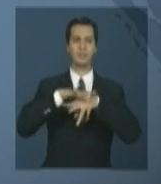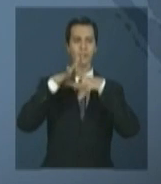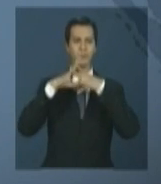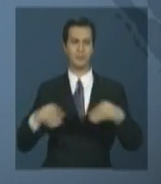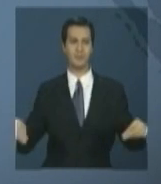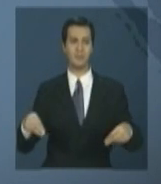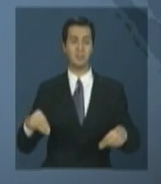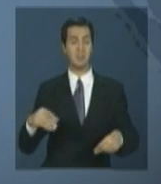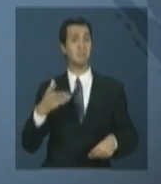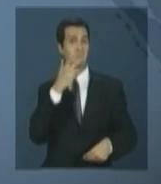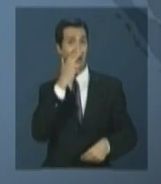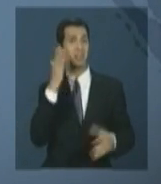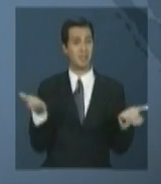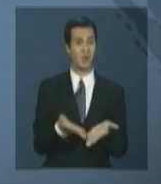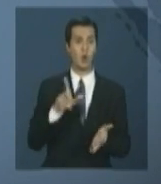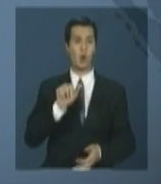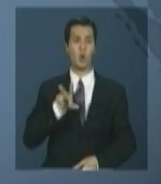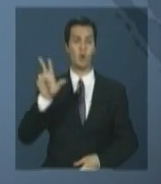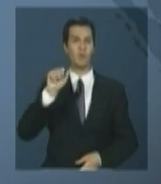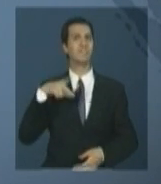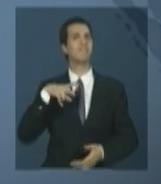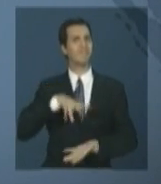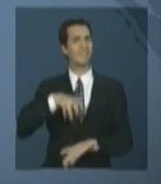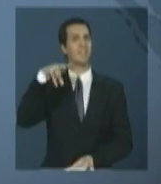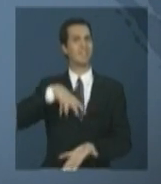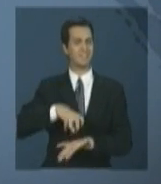Está tudo superado. Deve estar comemorando até agora.